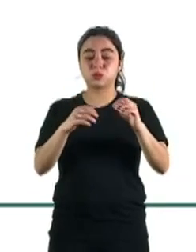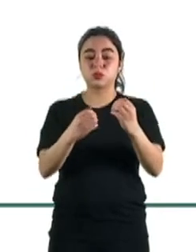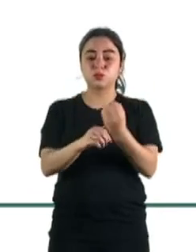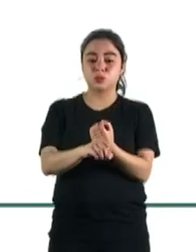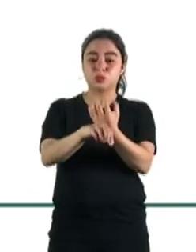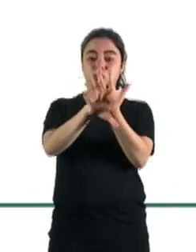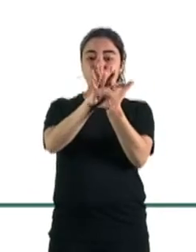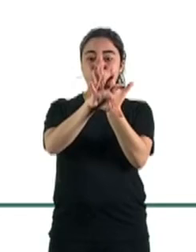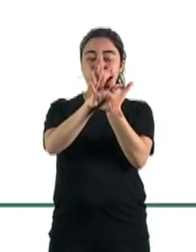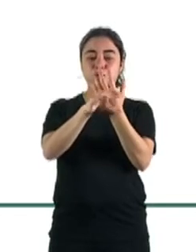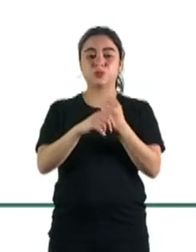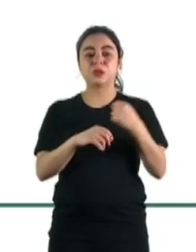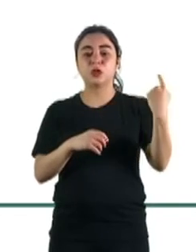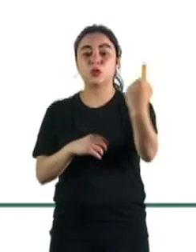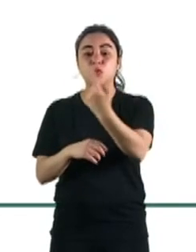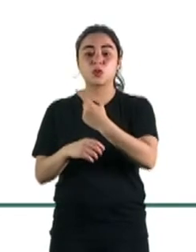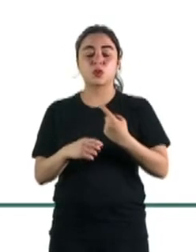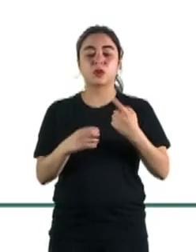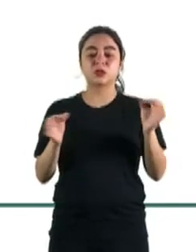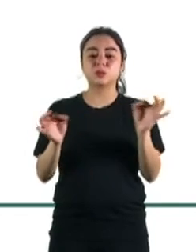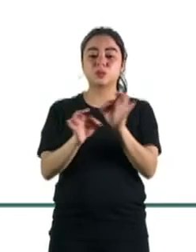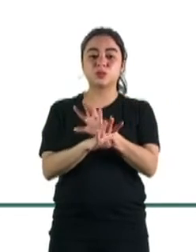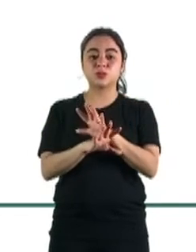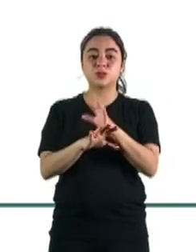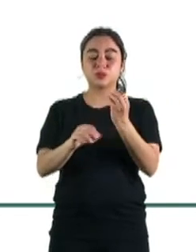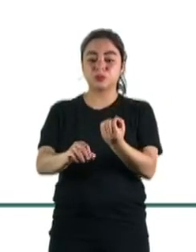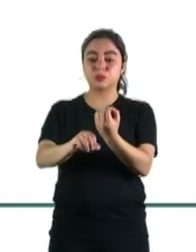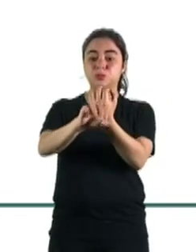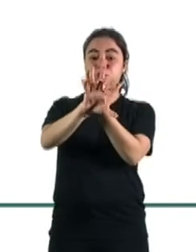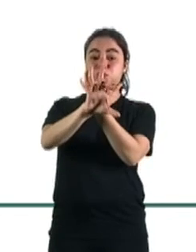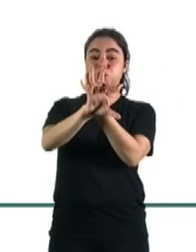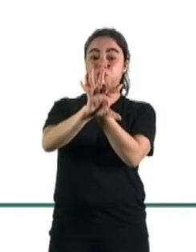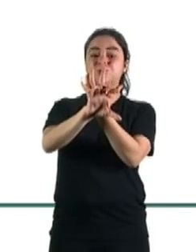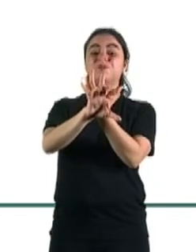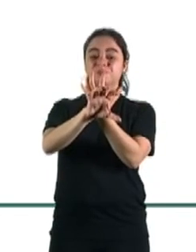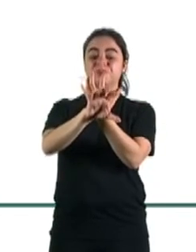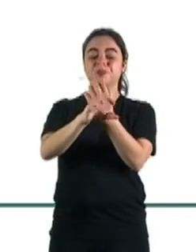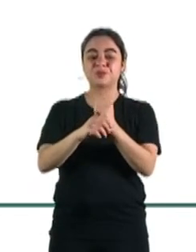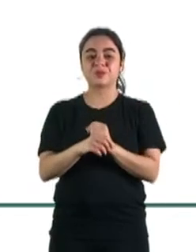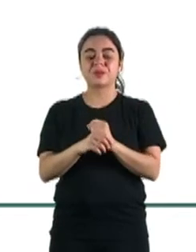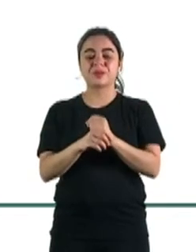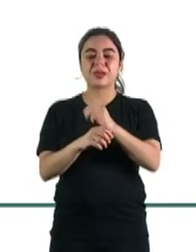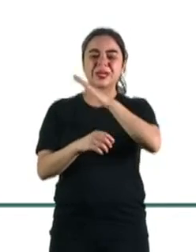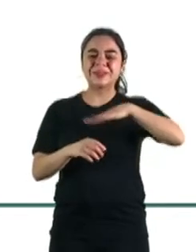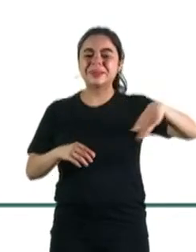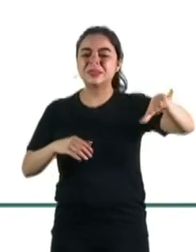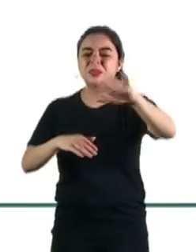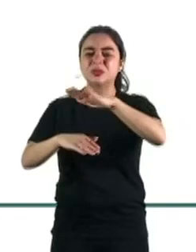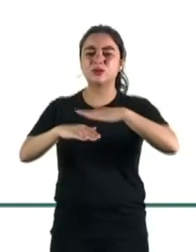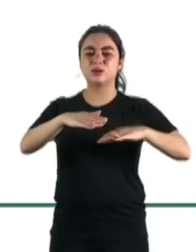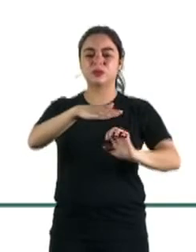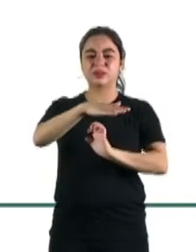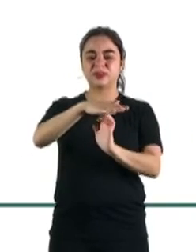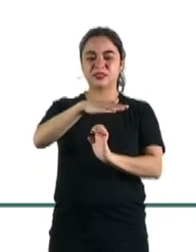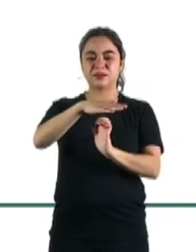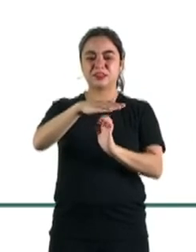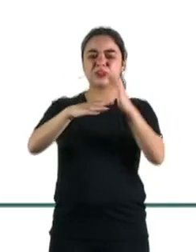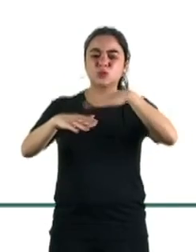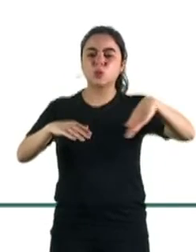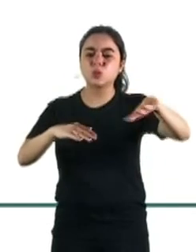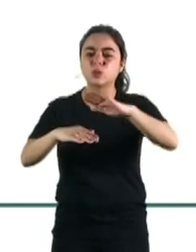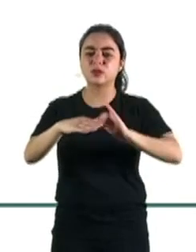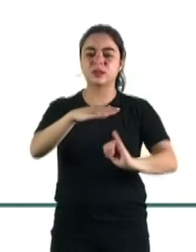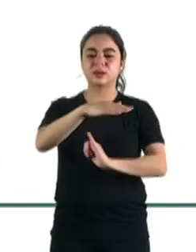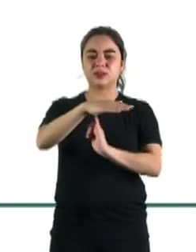uma maneira quase que cross-industries, em todas as indústrias, né? Então,